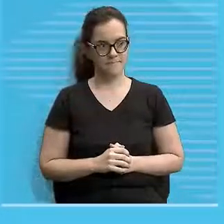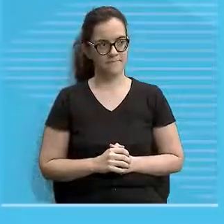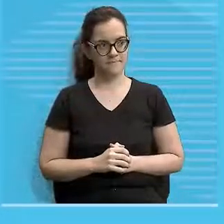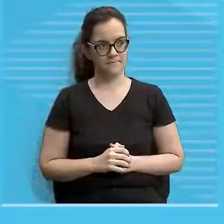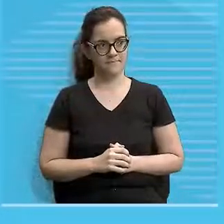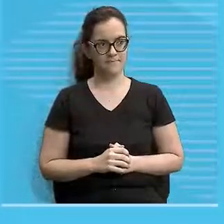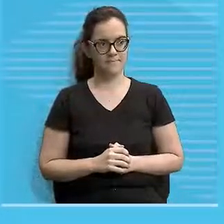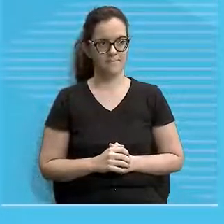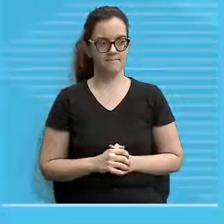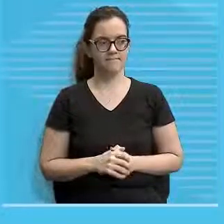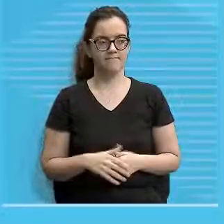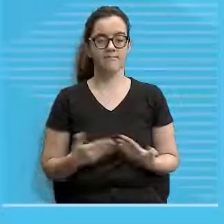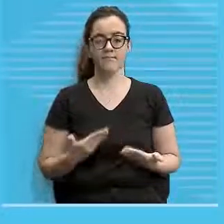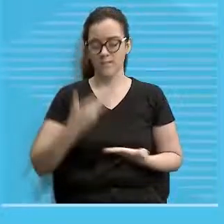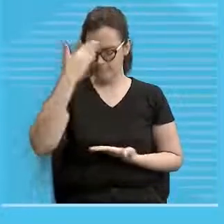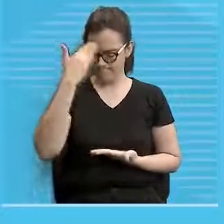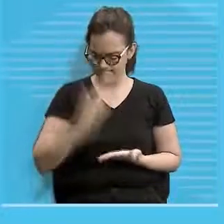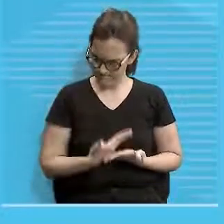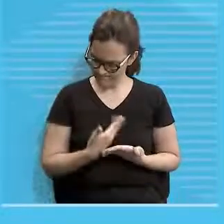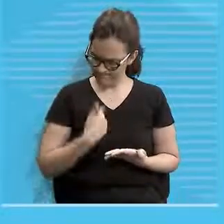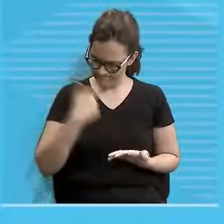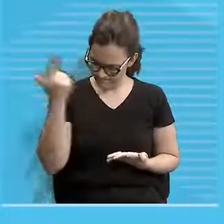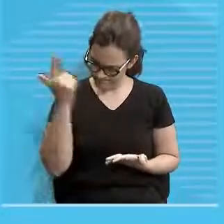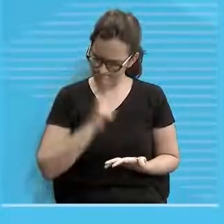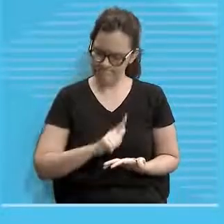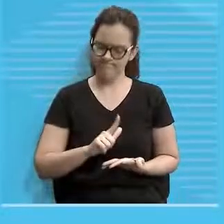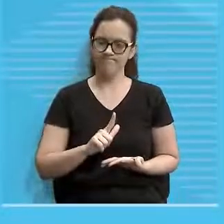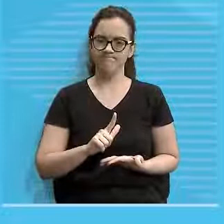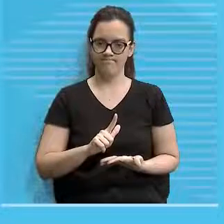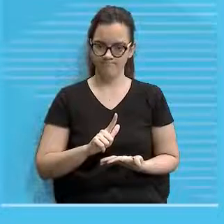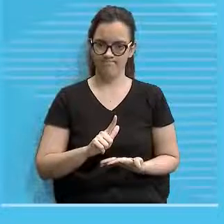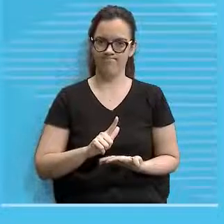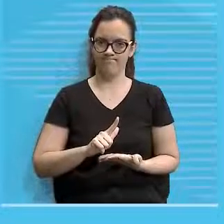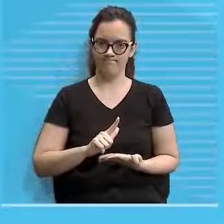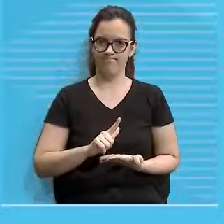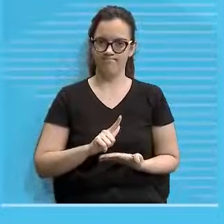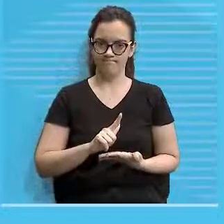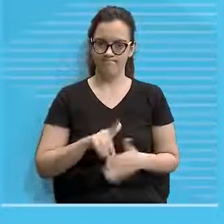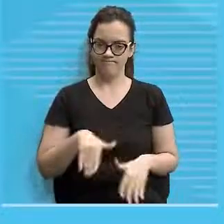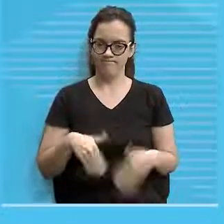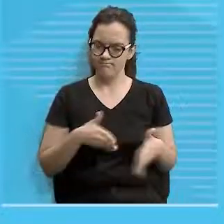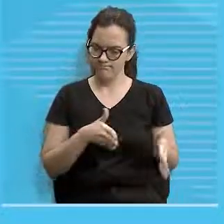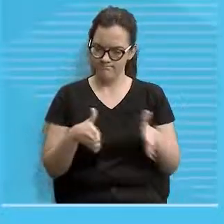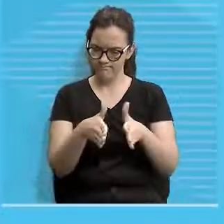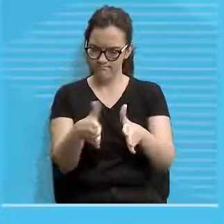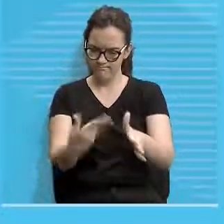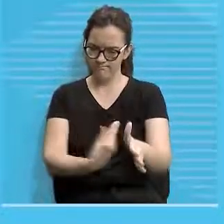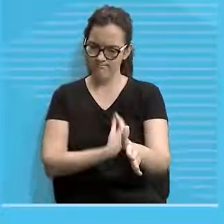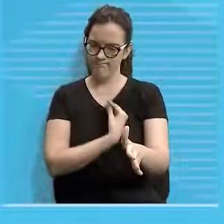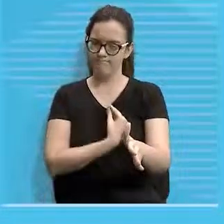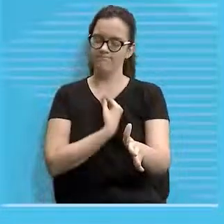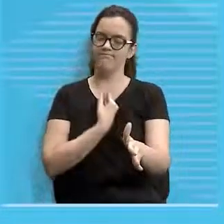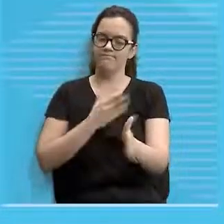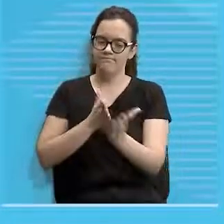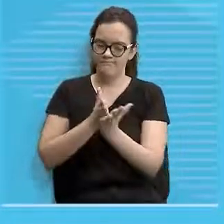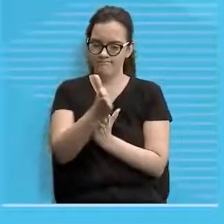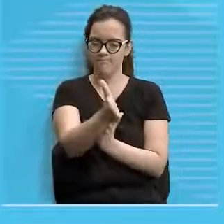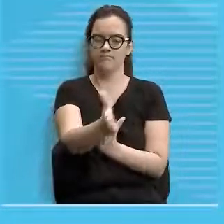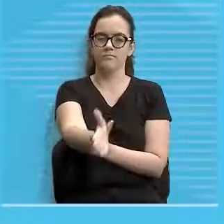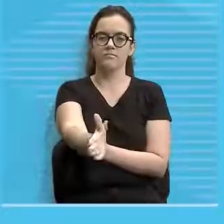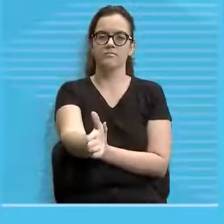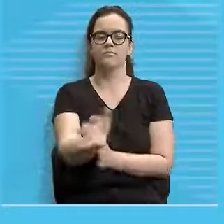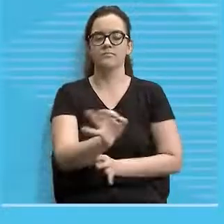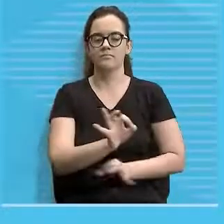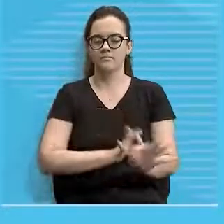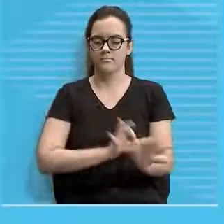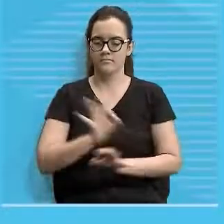autoconfiança e a autodeterminação como caminho da capacidade de você ter sua própria organização, gente.